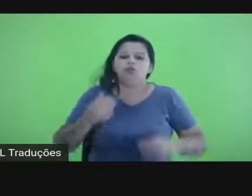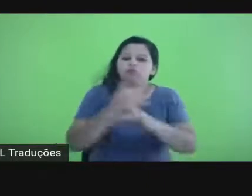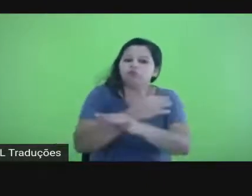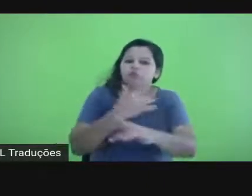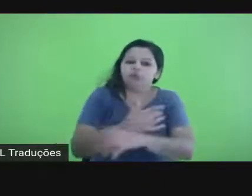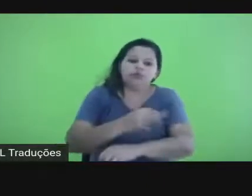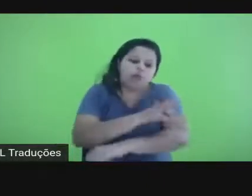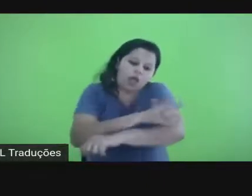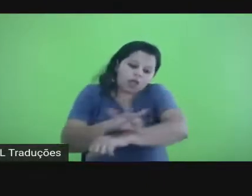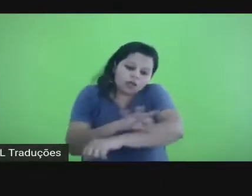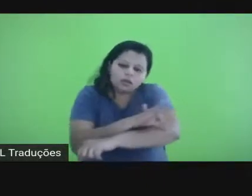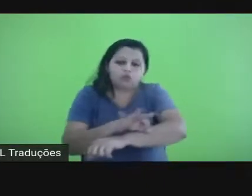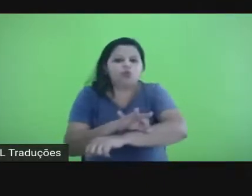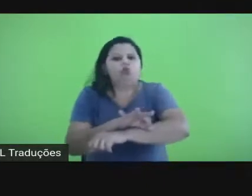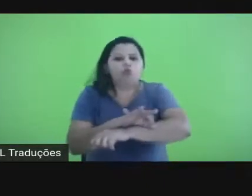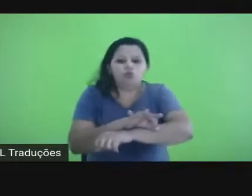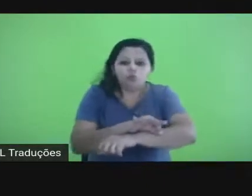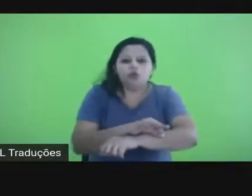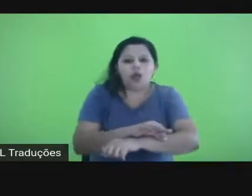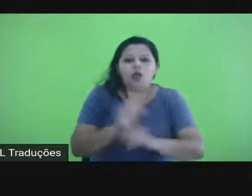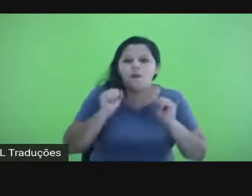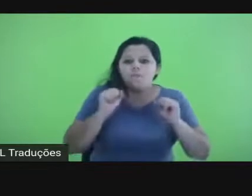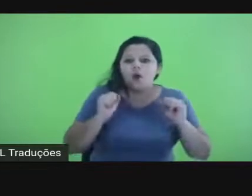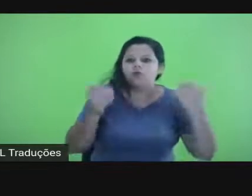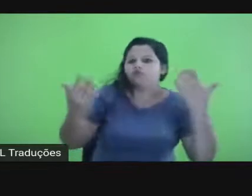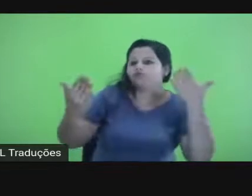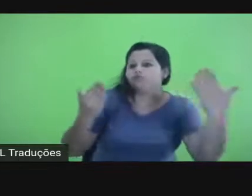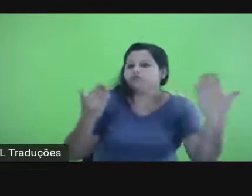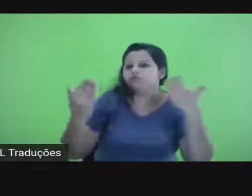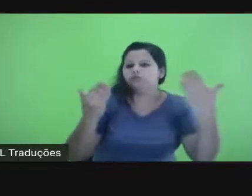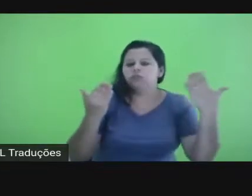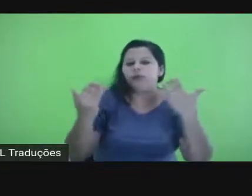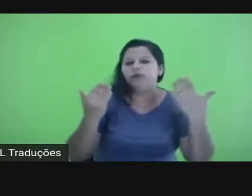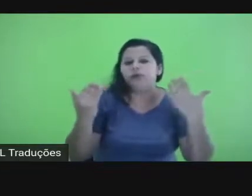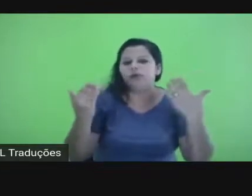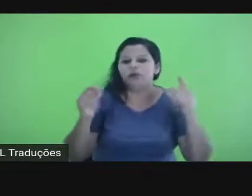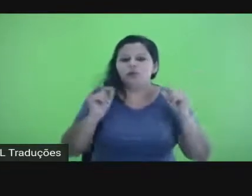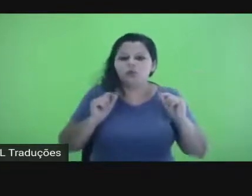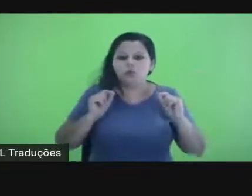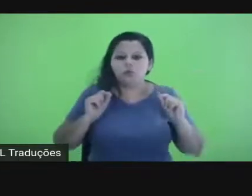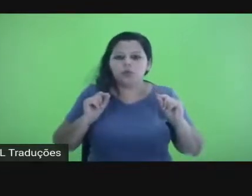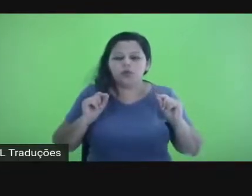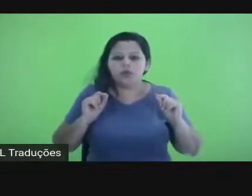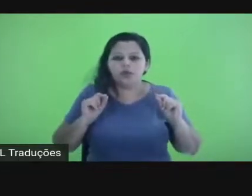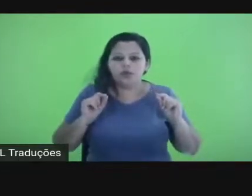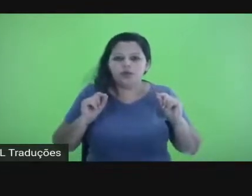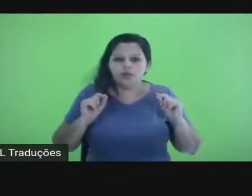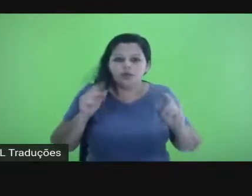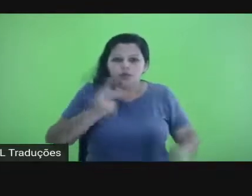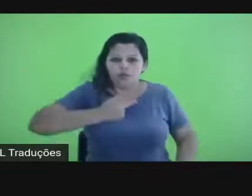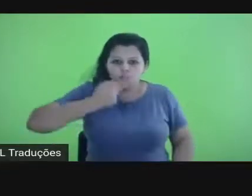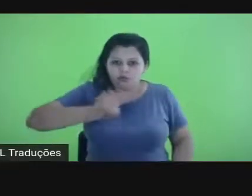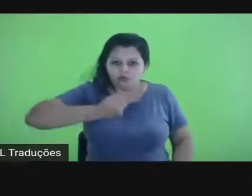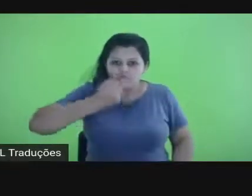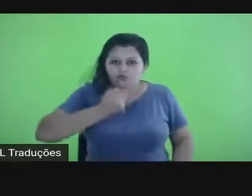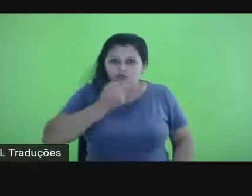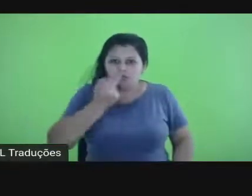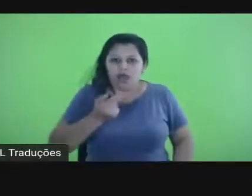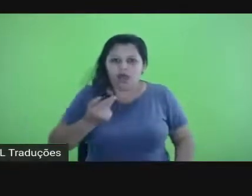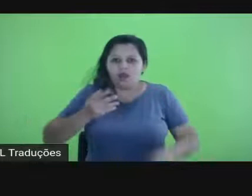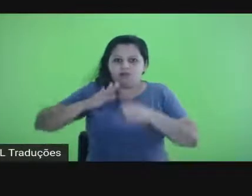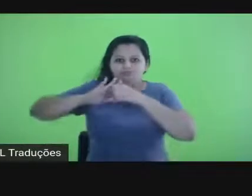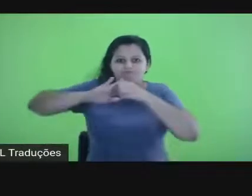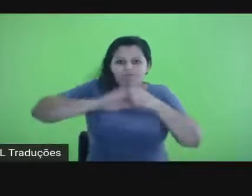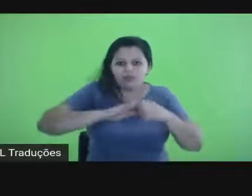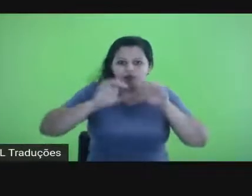eu posso dizer fazer uma analogia aqui, né? Dizendo que quando a gente fala em opressões estruturais,